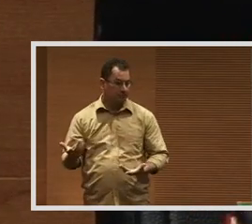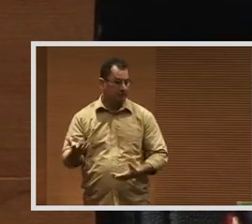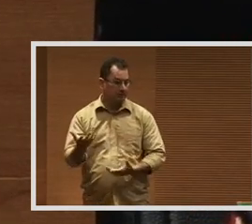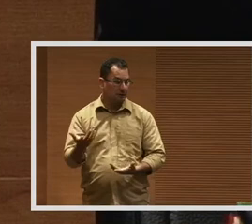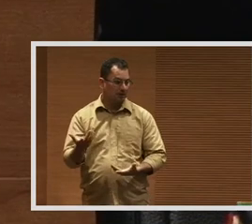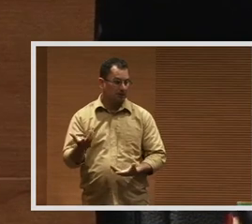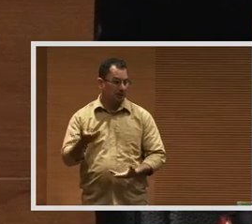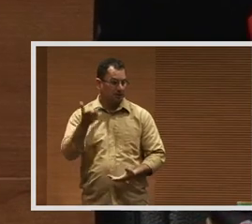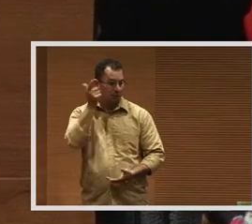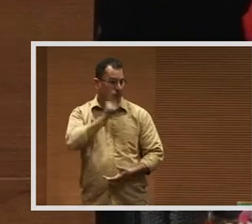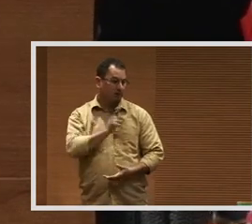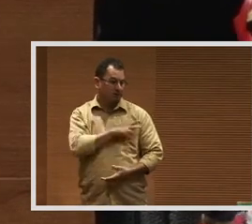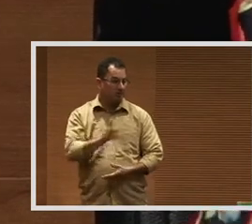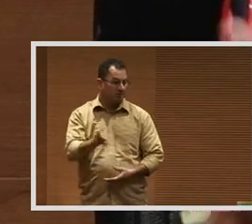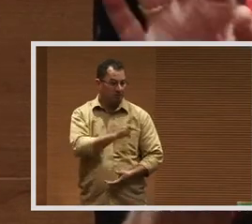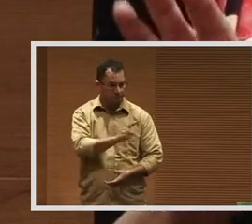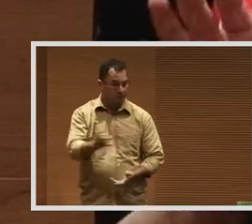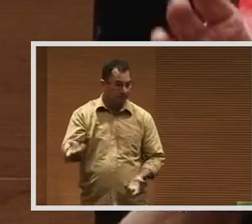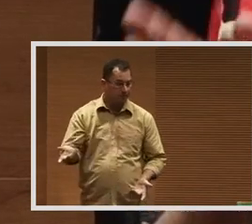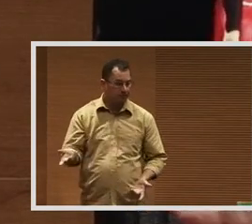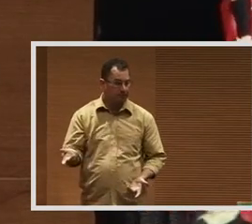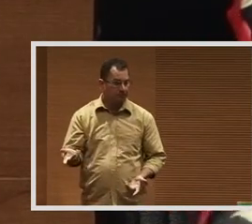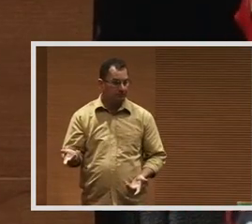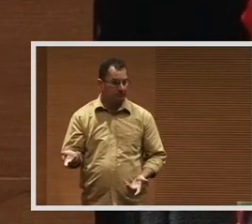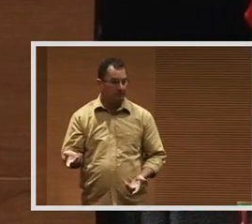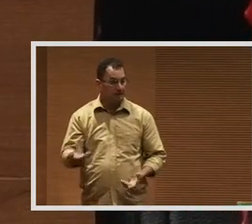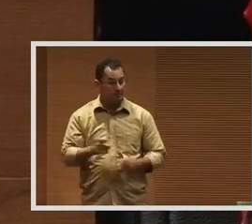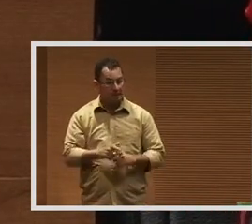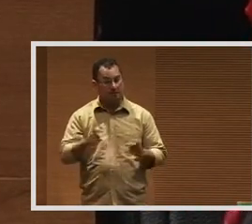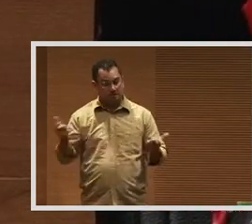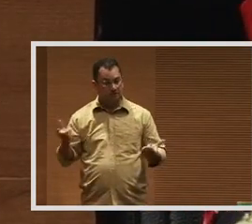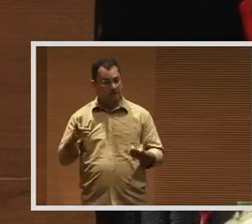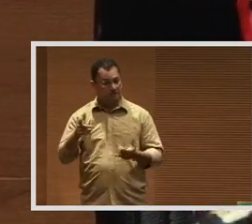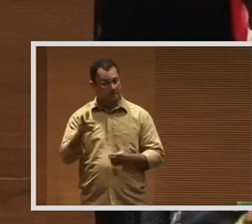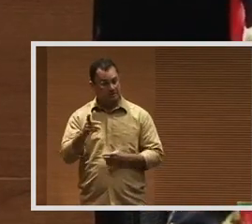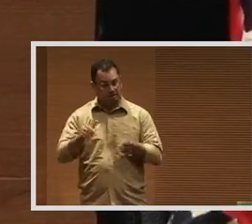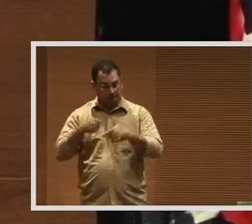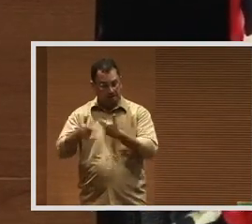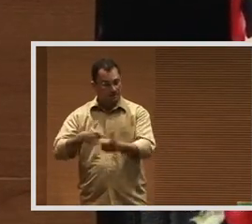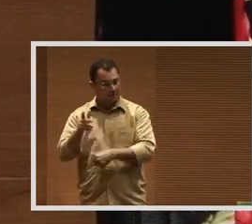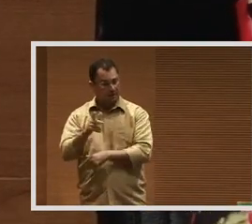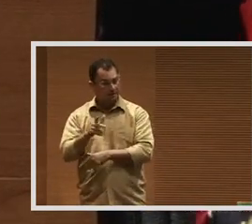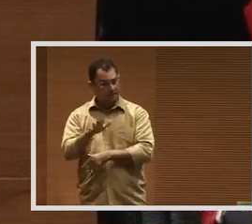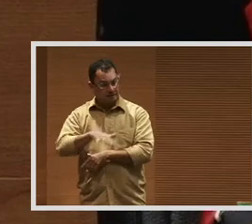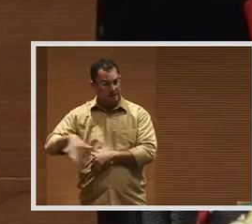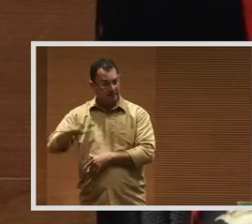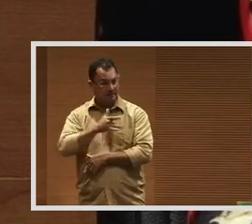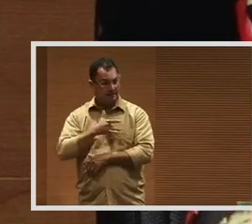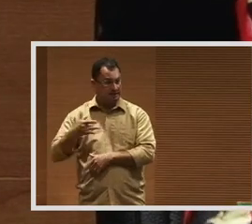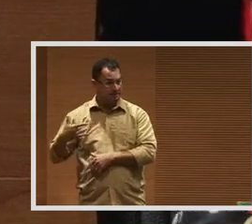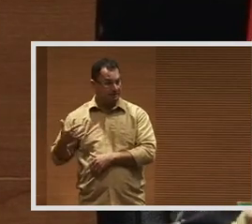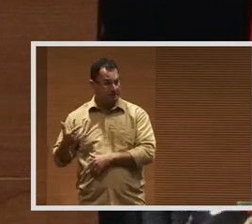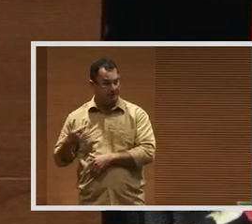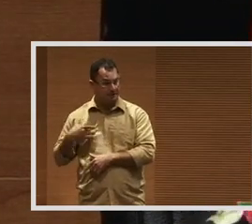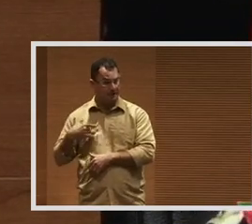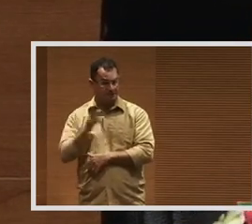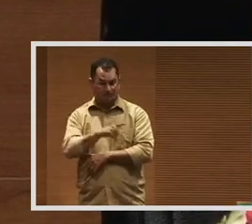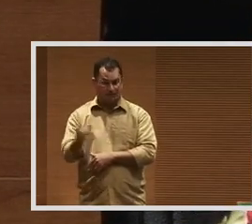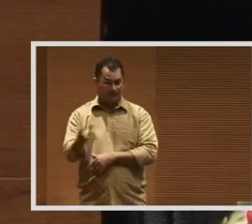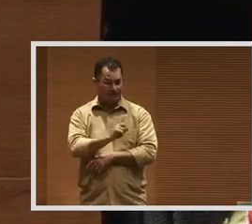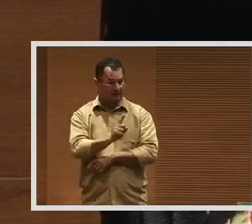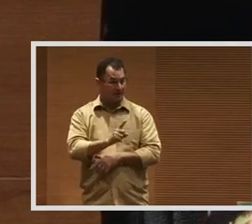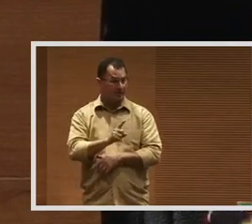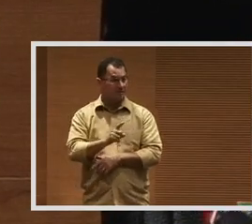conseguir docente. A maior parte dos que estão trabalhando nessa área não são docentes, são médicos